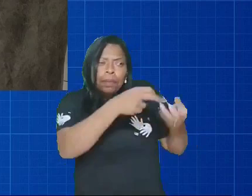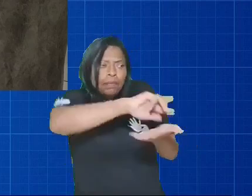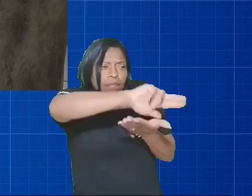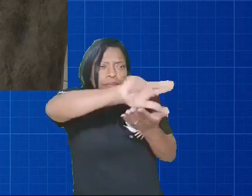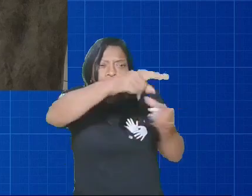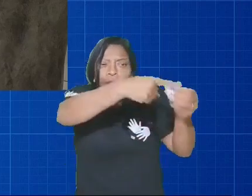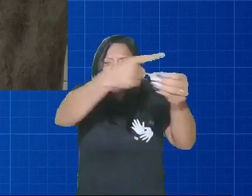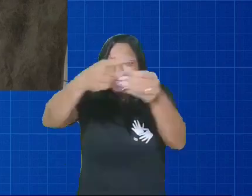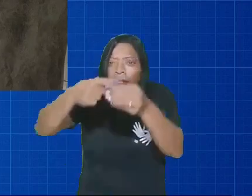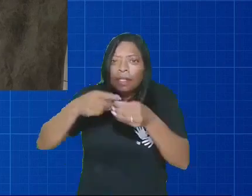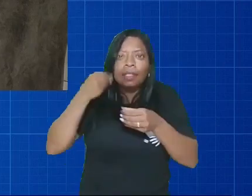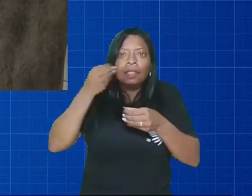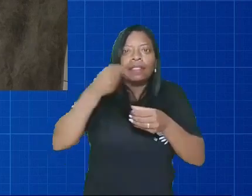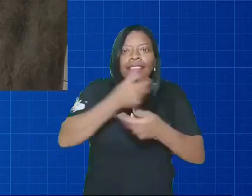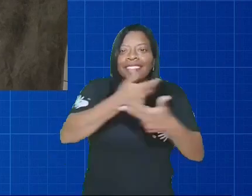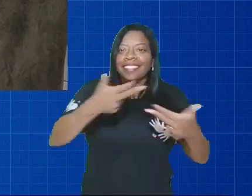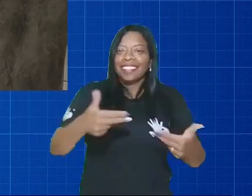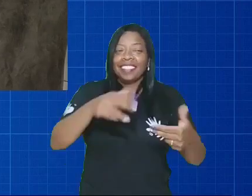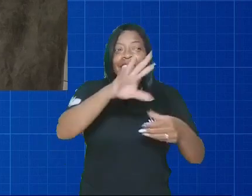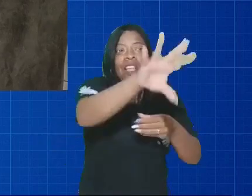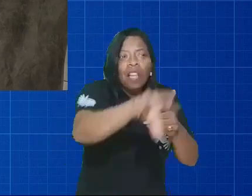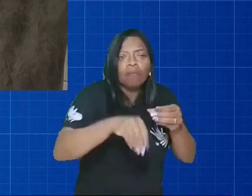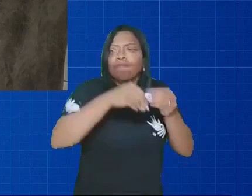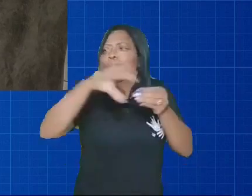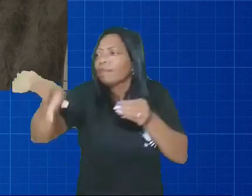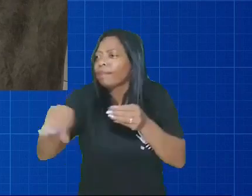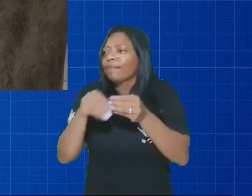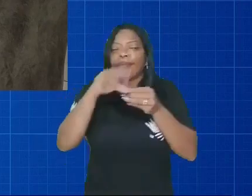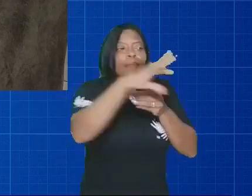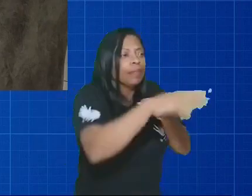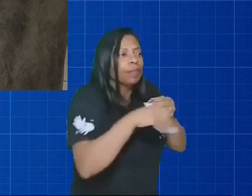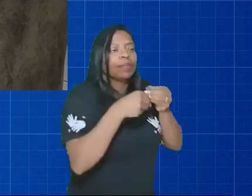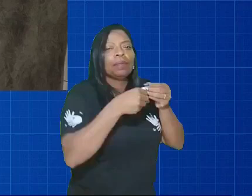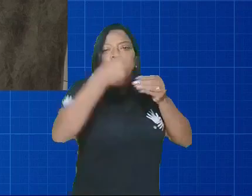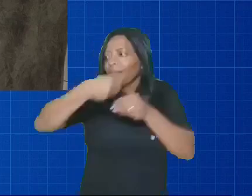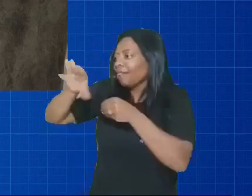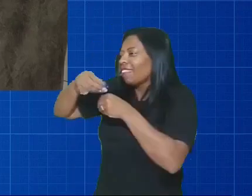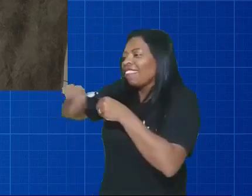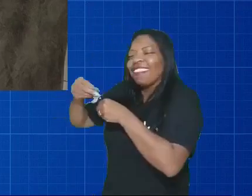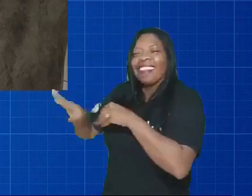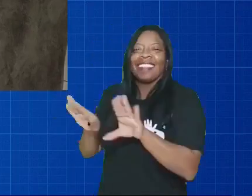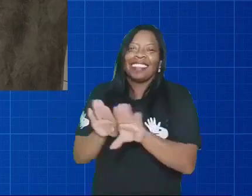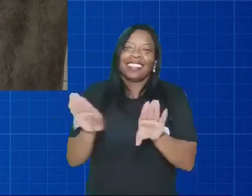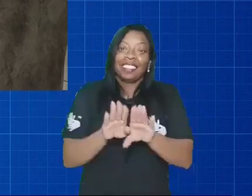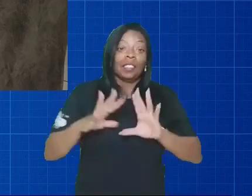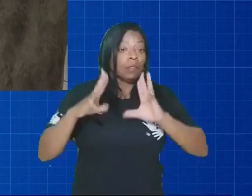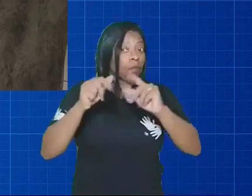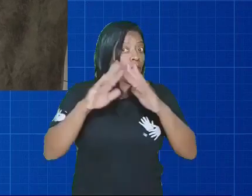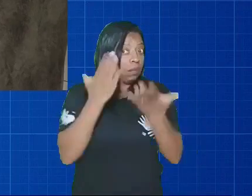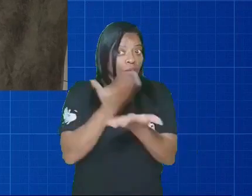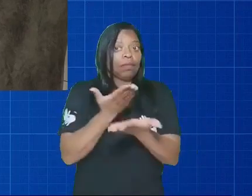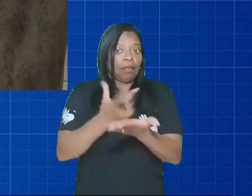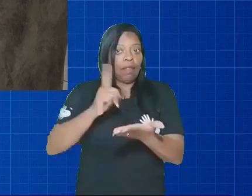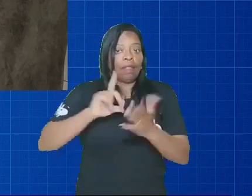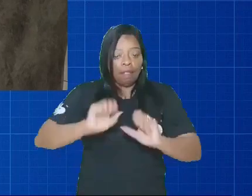consegue puxar, né, esse trabalho bacana aqui para o município. Então, assim, todas as escolas fazem trabalho de educação ambiental, todas as escolas